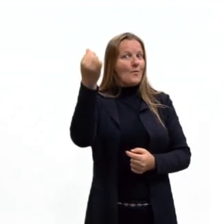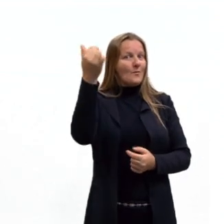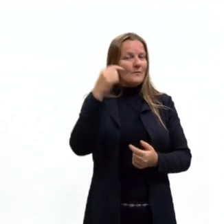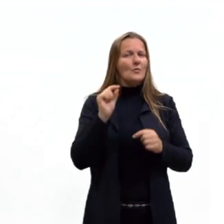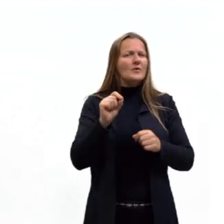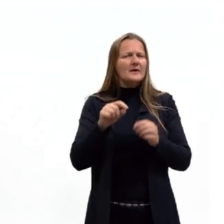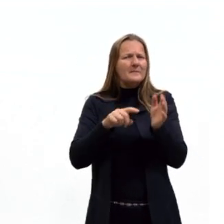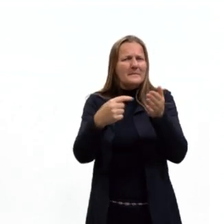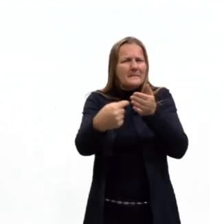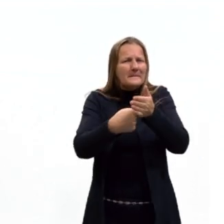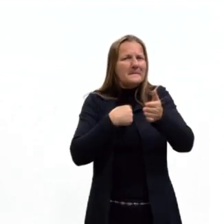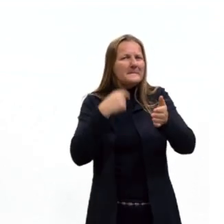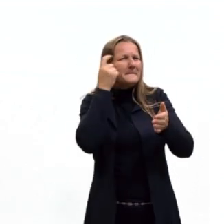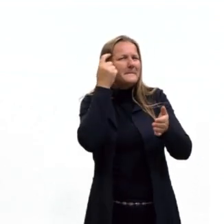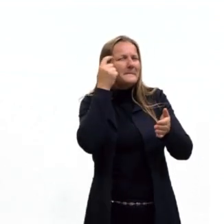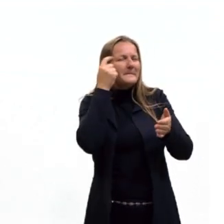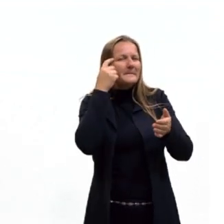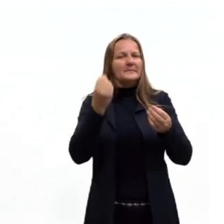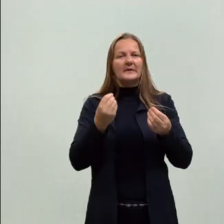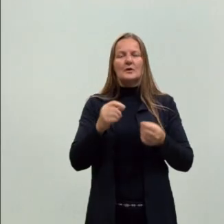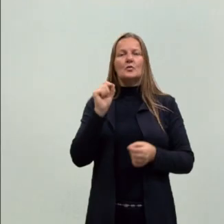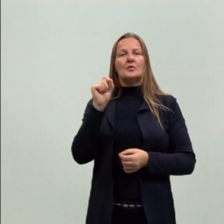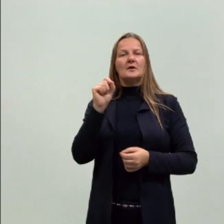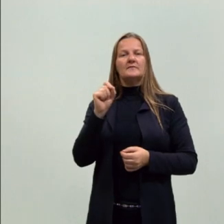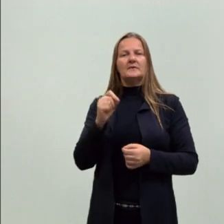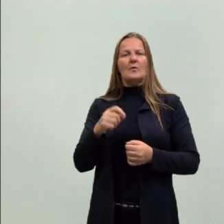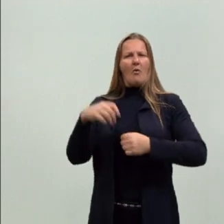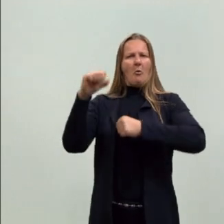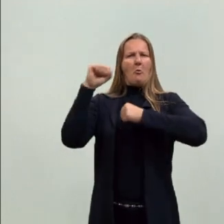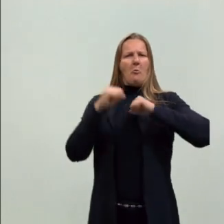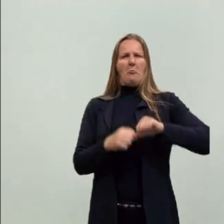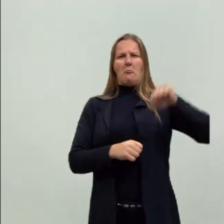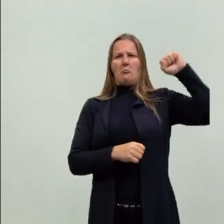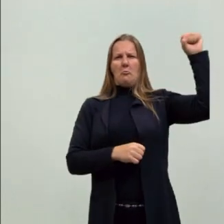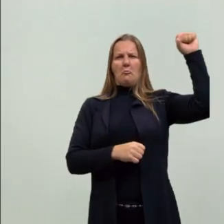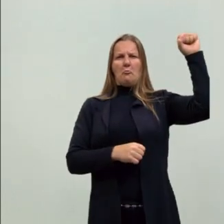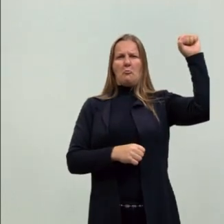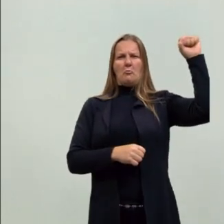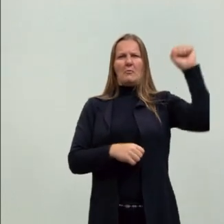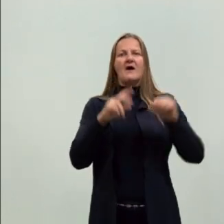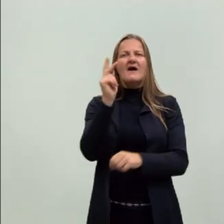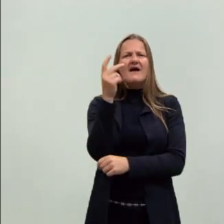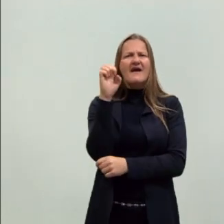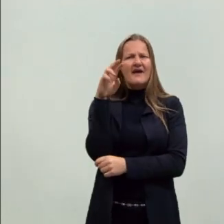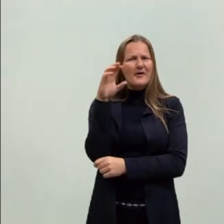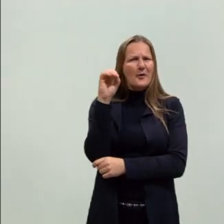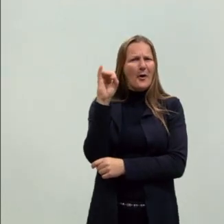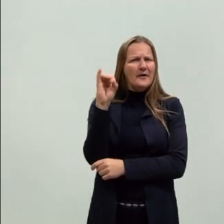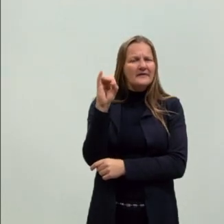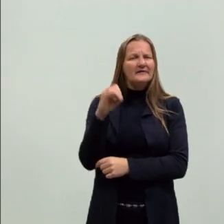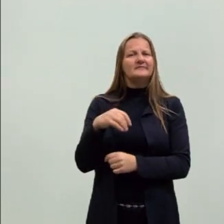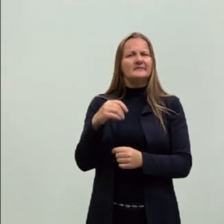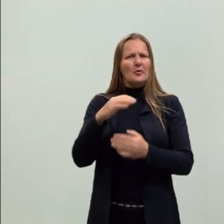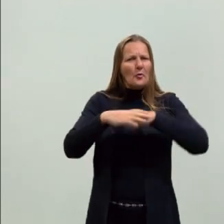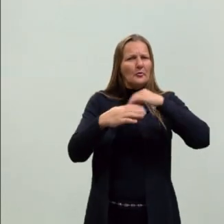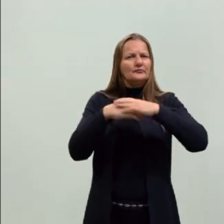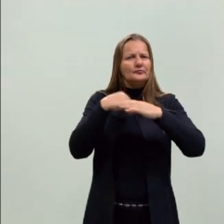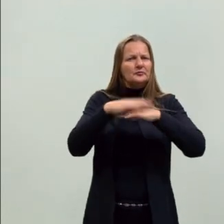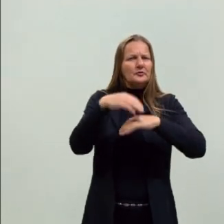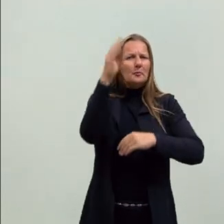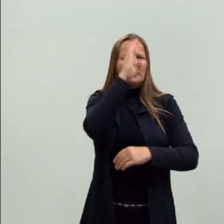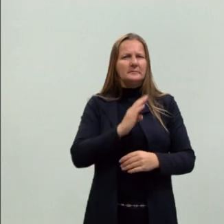precisa questionar um pouco essa ideia meio eroica nesse mito do Bandeirante que é um herói nacional que construiu o Brasil